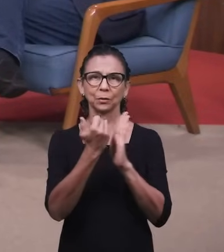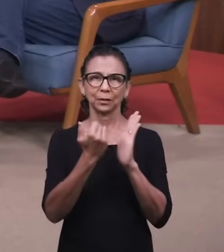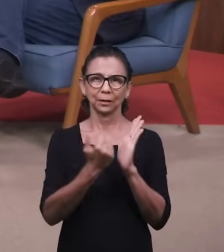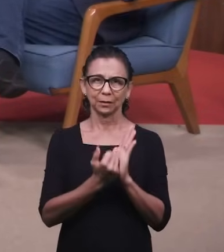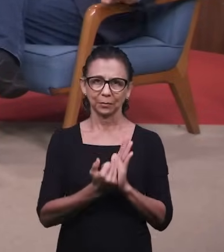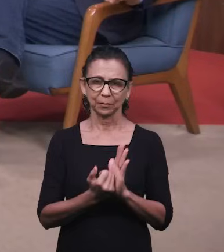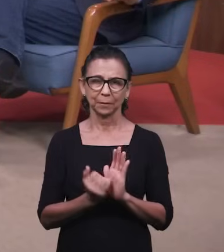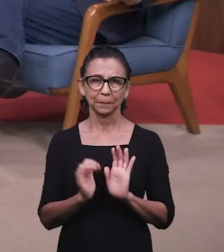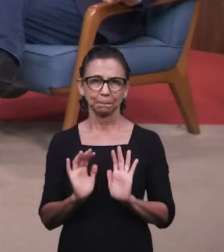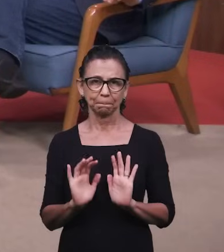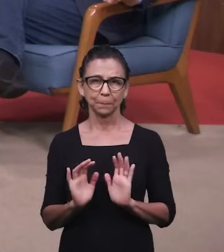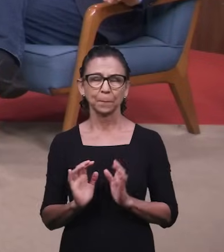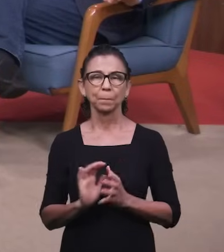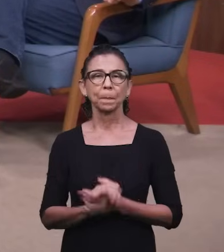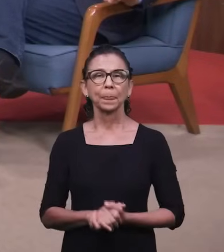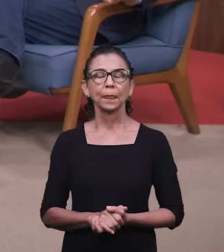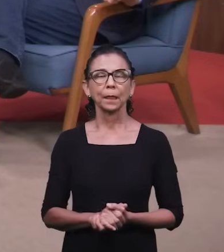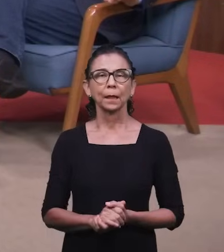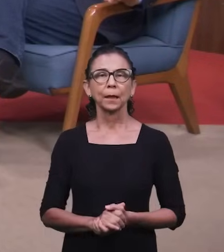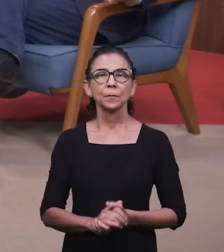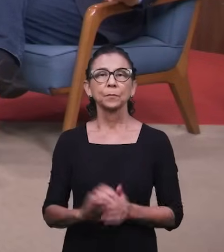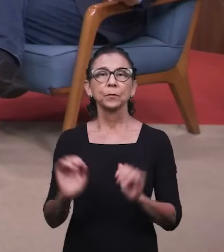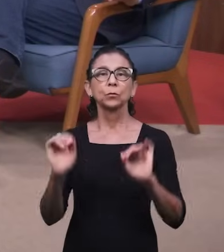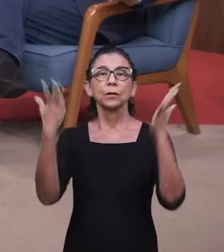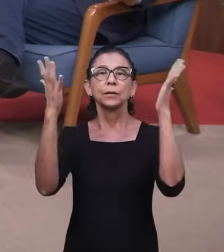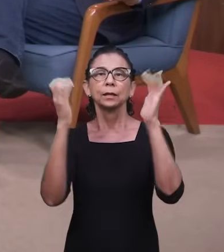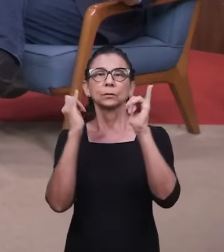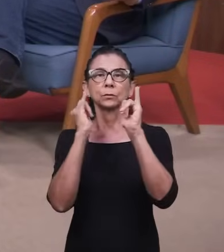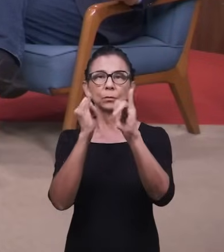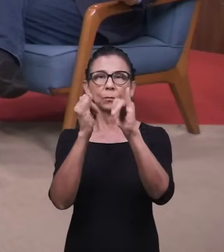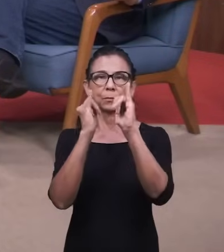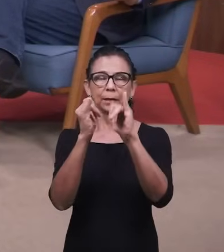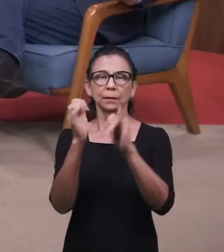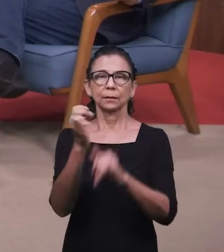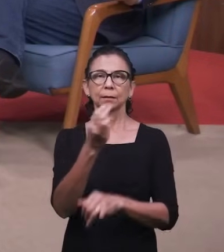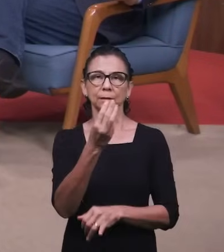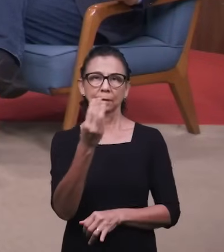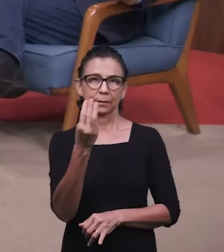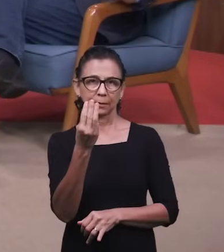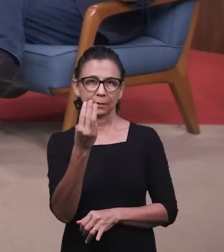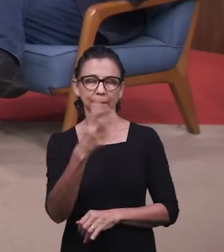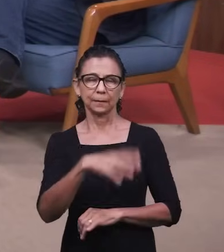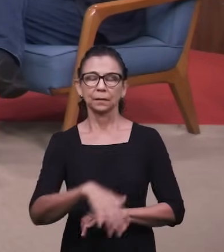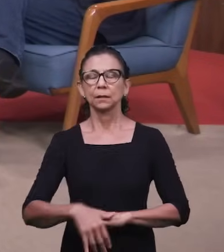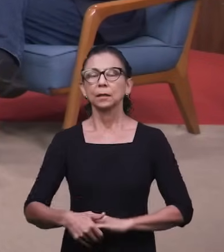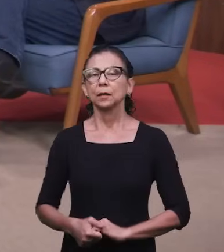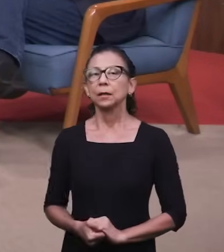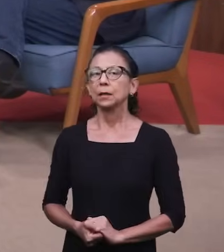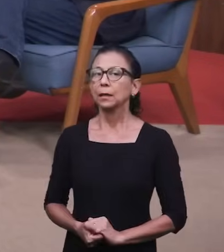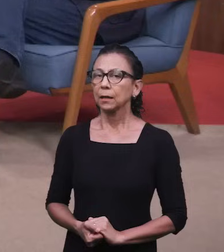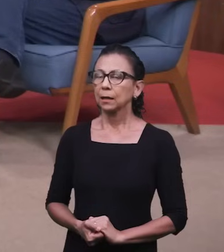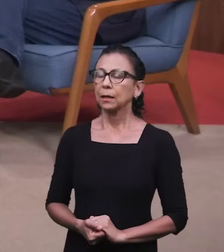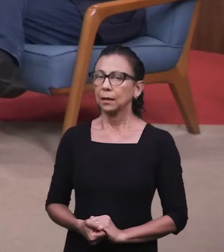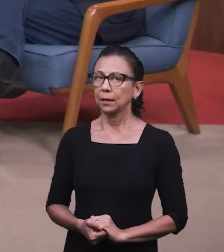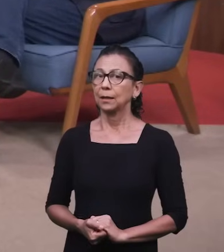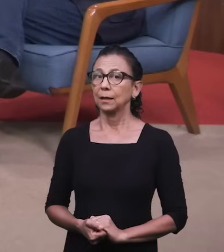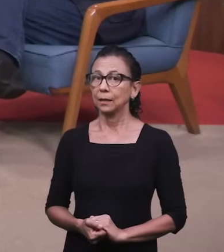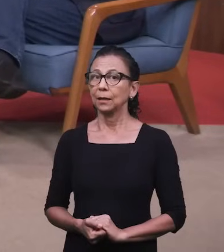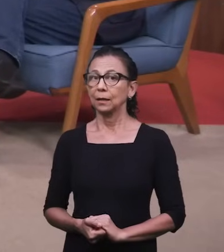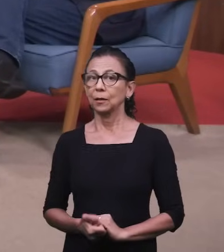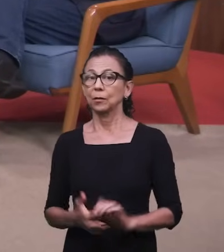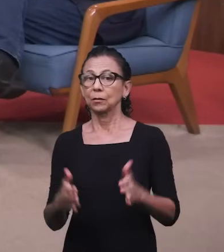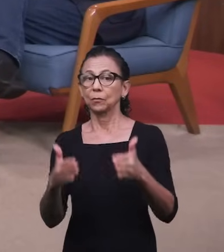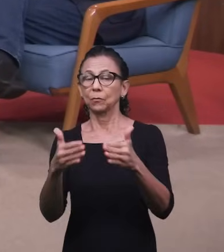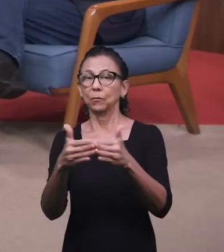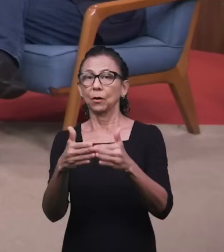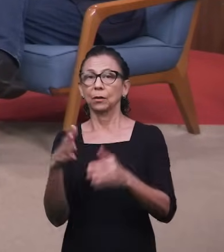trombetas e festas, que foi o evento que nós tivemos, nós estamos falando de um evento que esteve focado